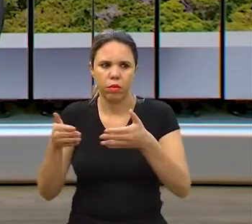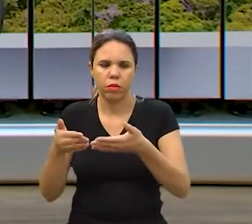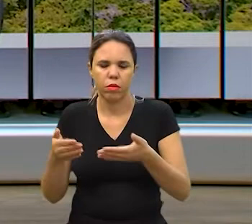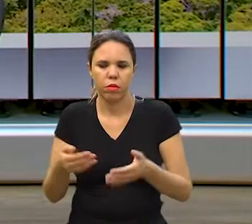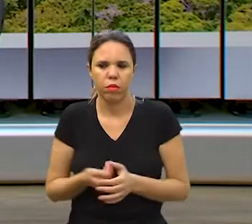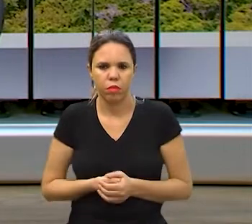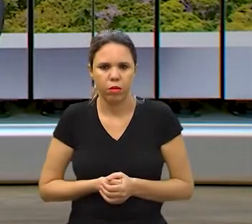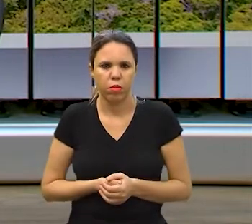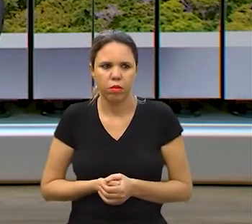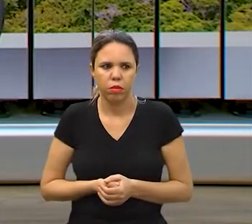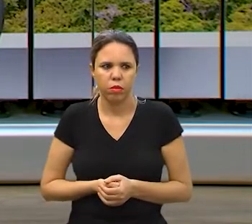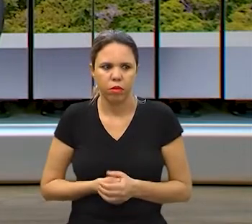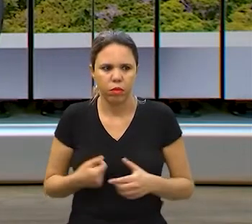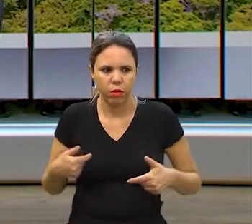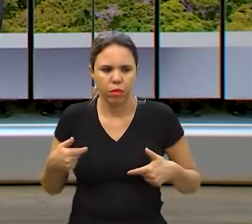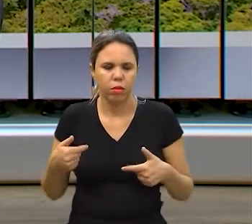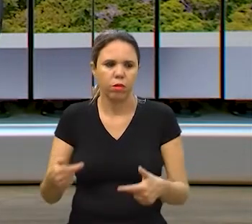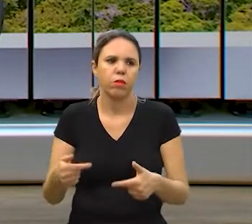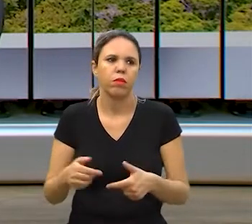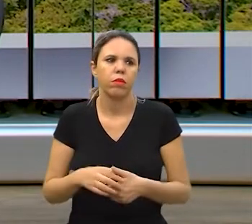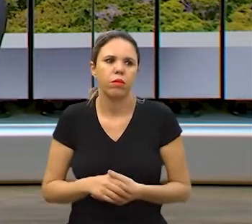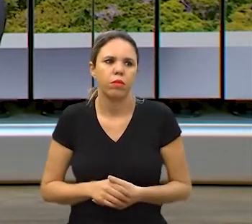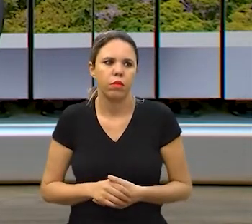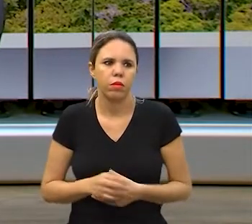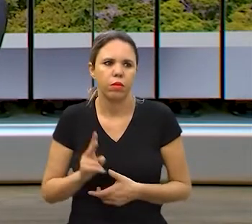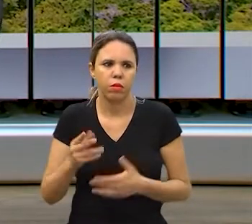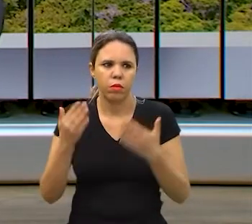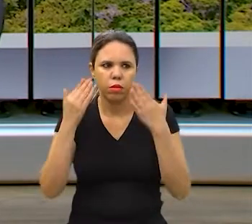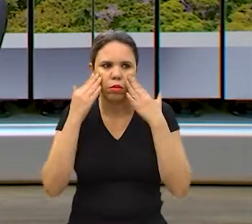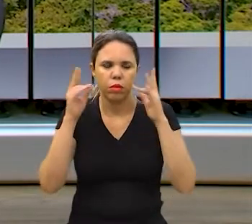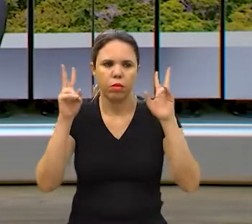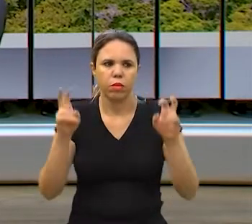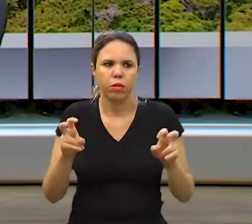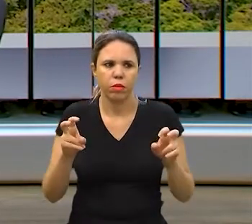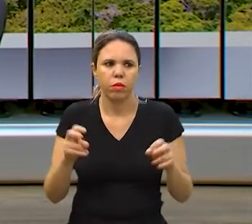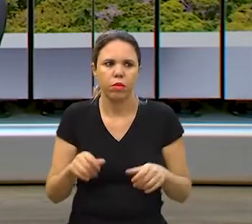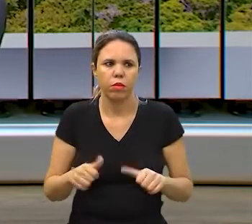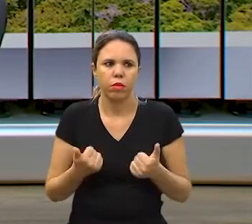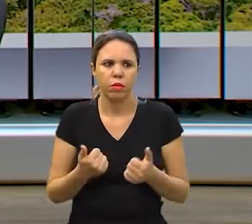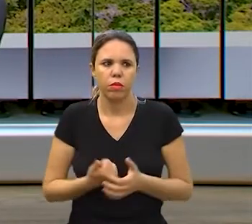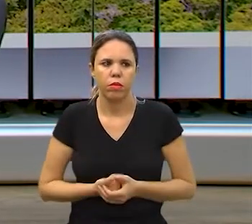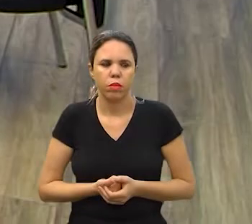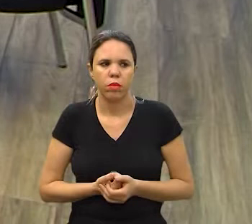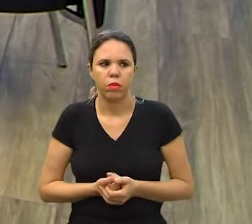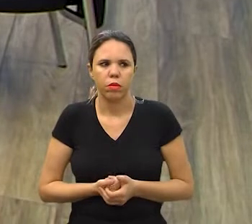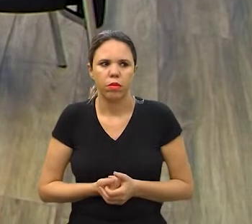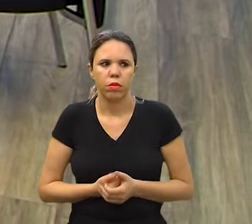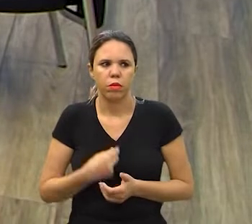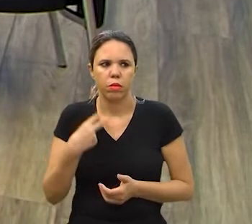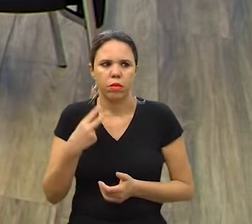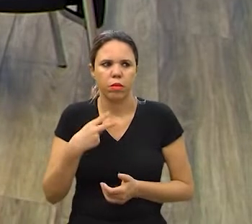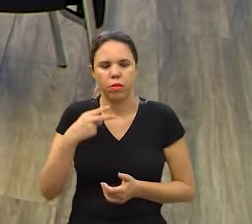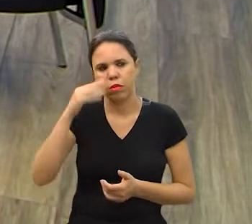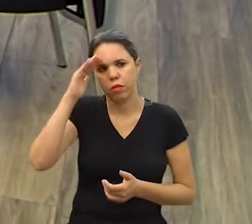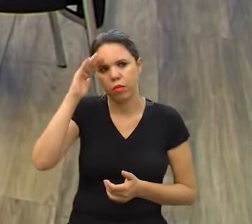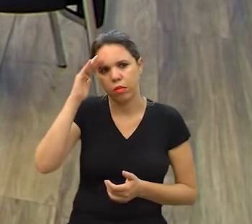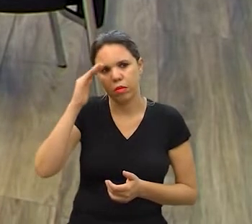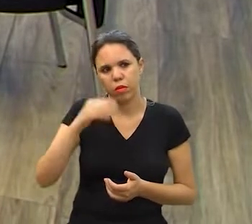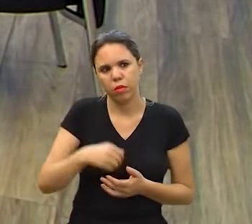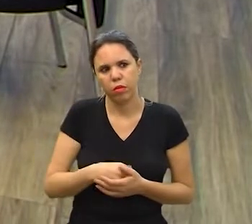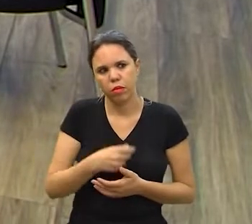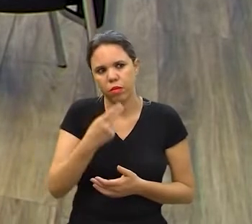foco, essa atitude, né, sempre diante dos assuntos de uma forma positiva. Vereador Marcelo,